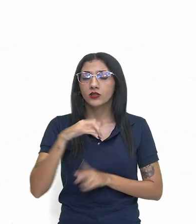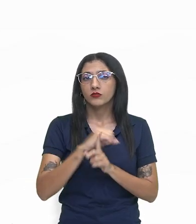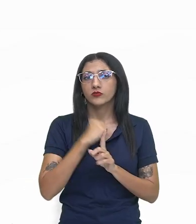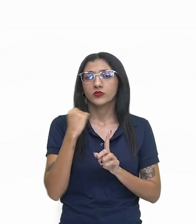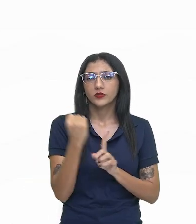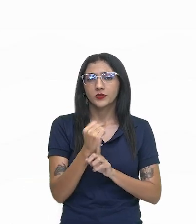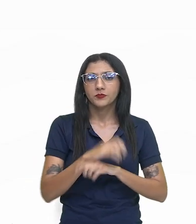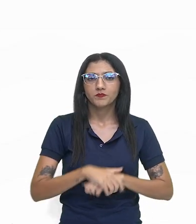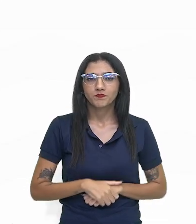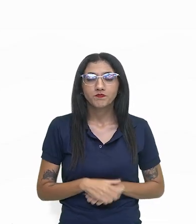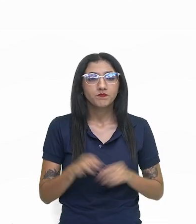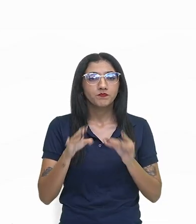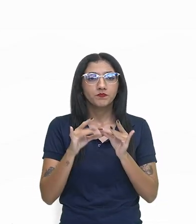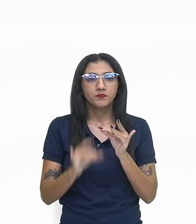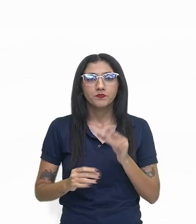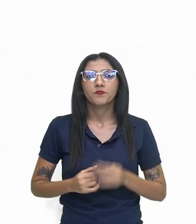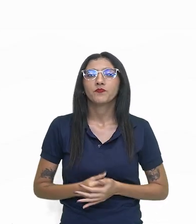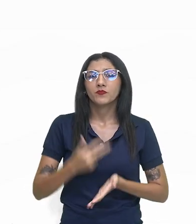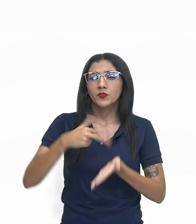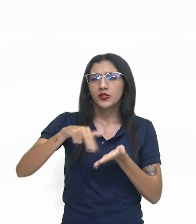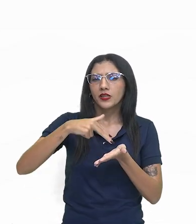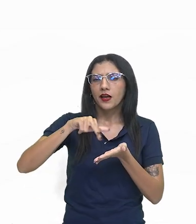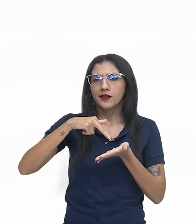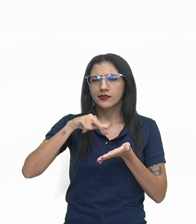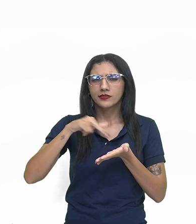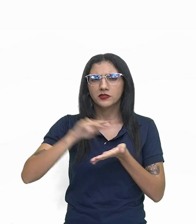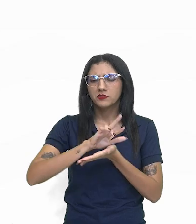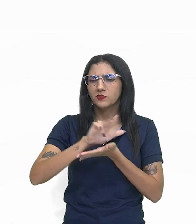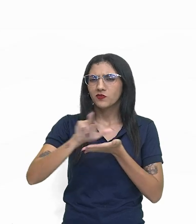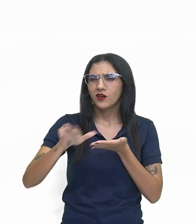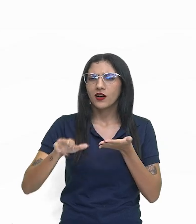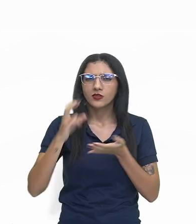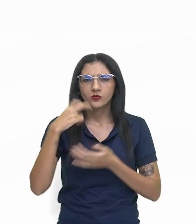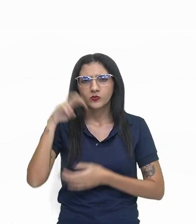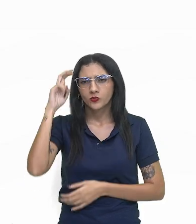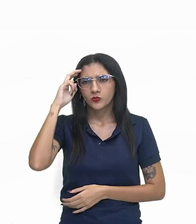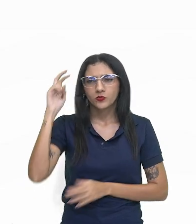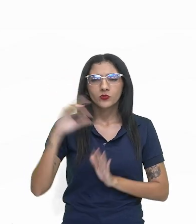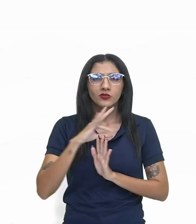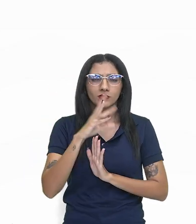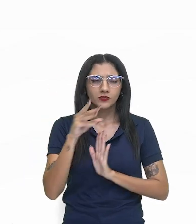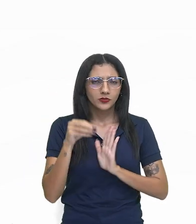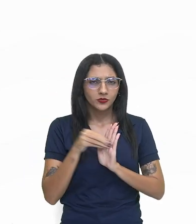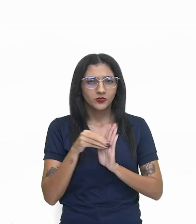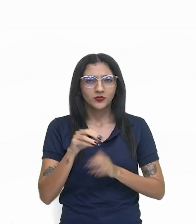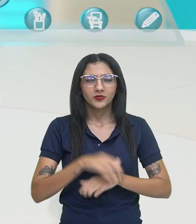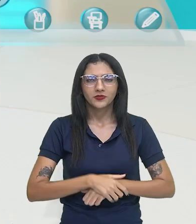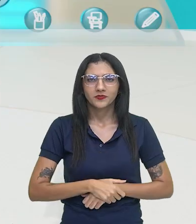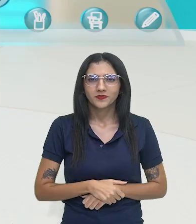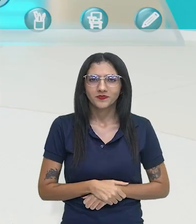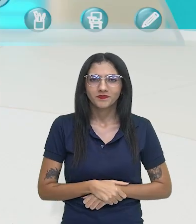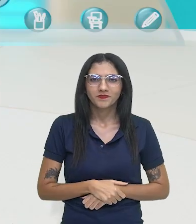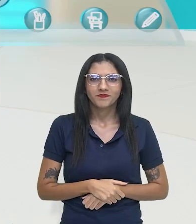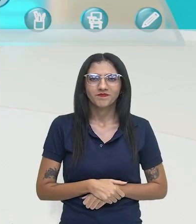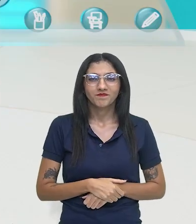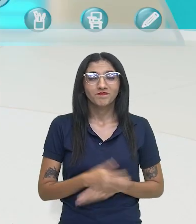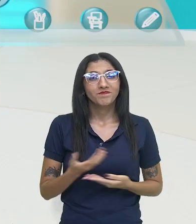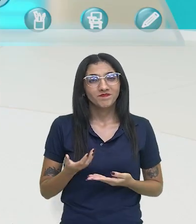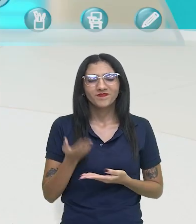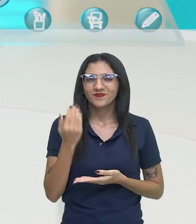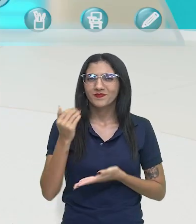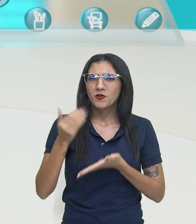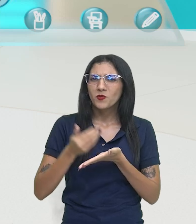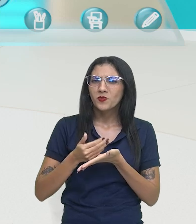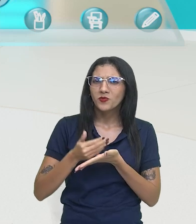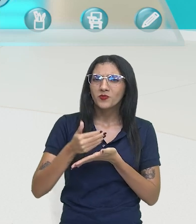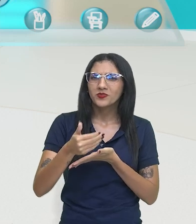sociedade. Detalhamento, as danças manifestadas nas diferentes culturas amazônicas. Muito bem, então